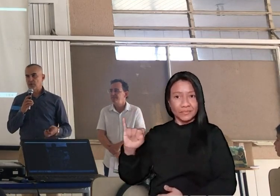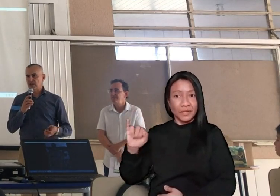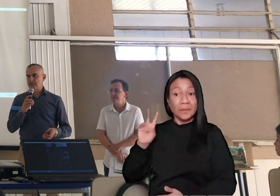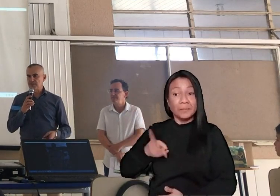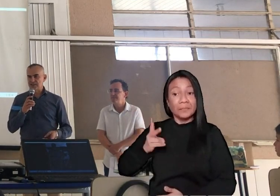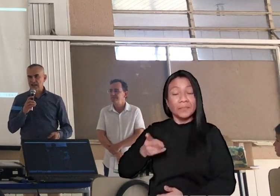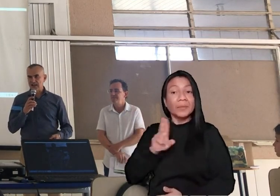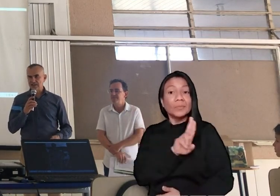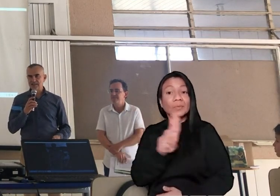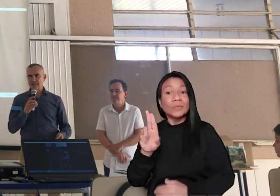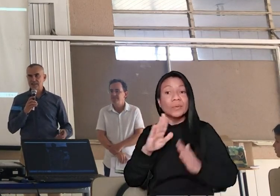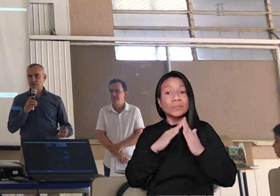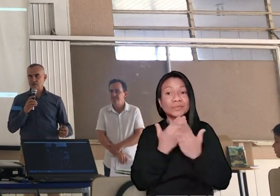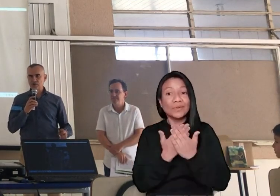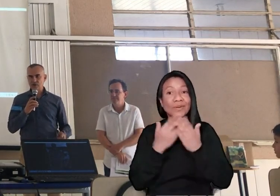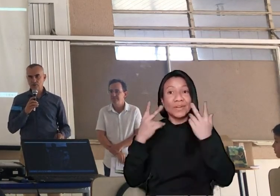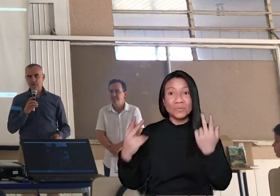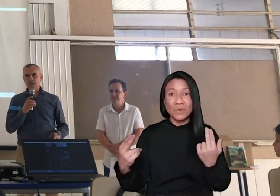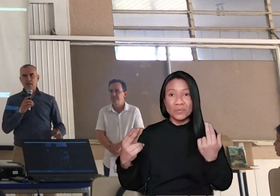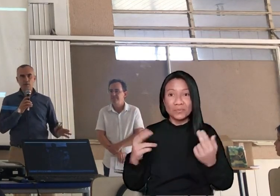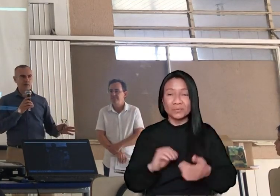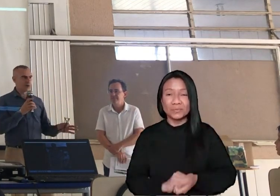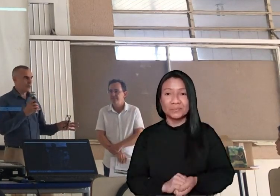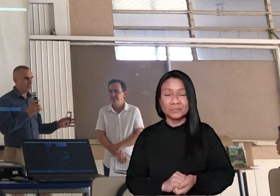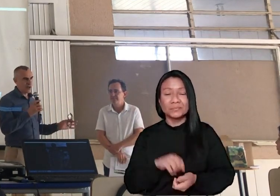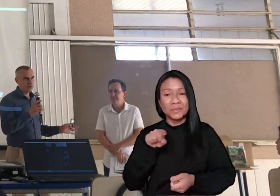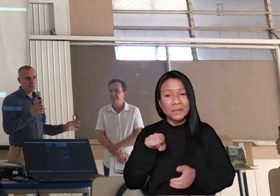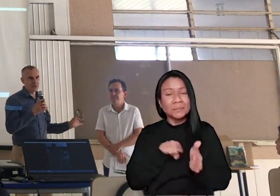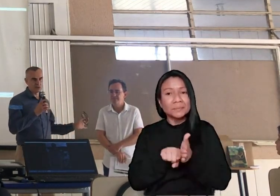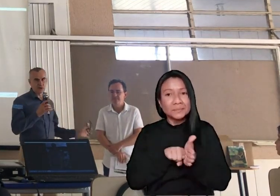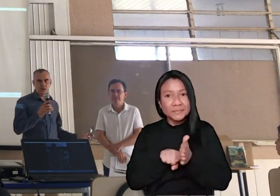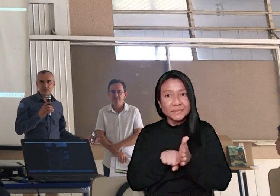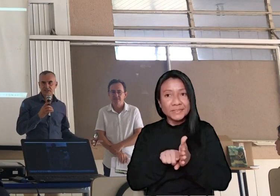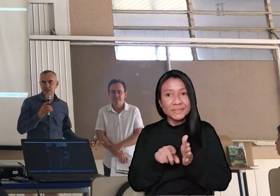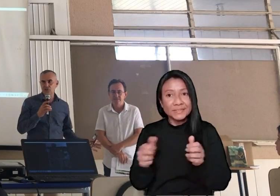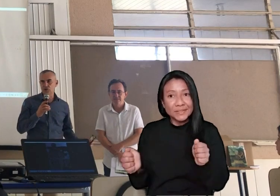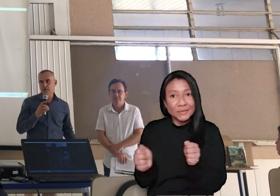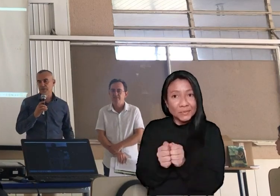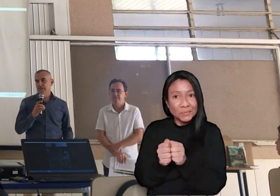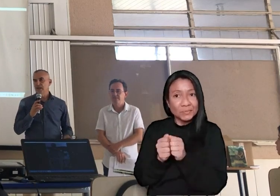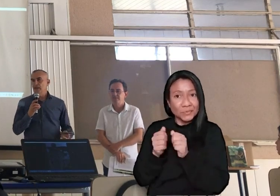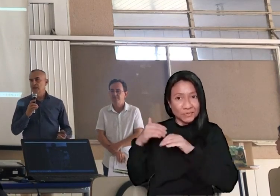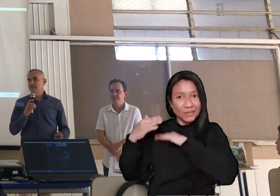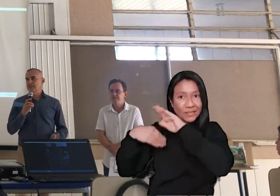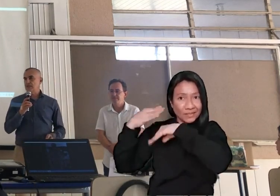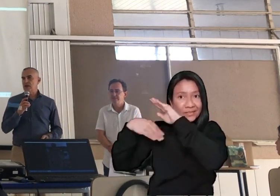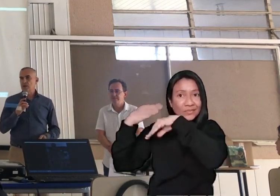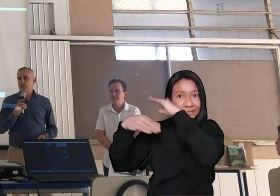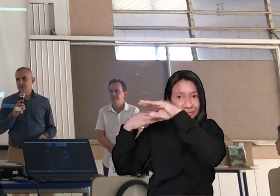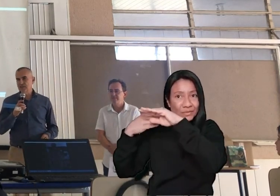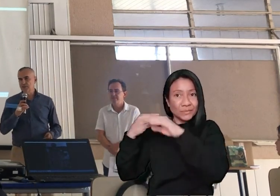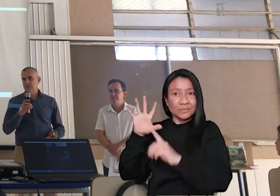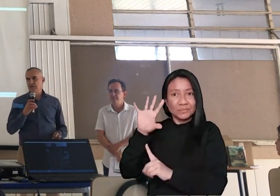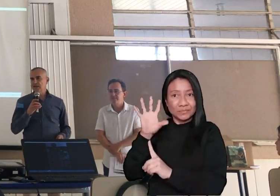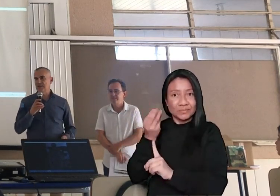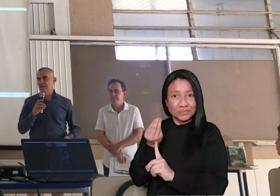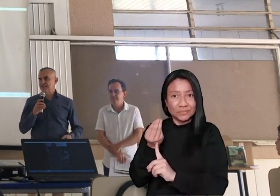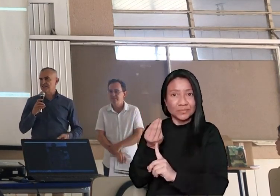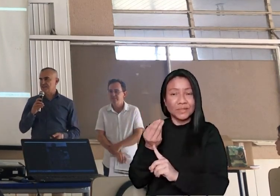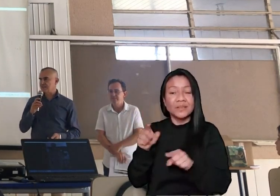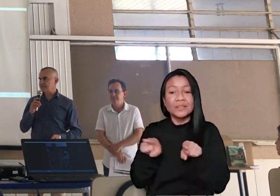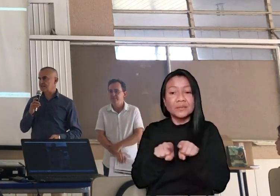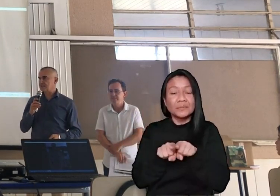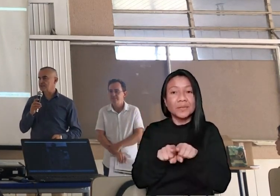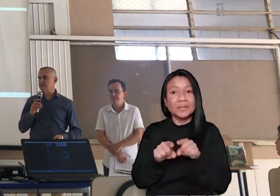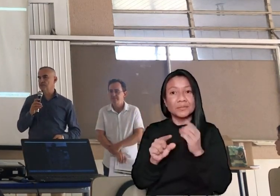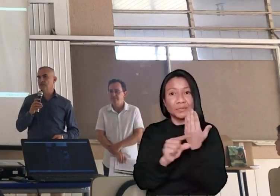pela Cooperativa de Artes aqui do Beltrão e pelo Flávio Pedrão, que é um escritor. E esse trabalho é possível através